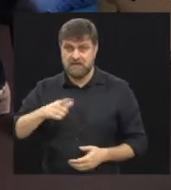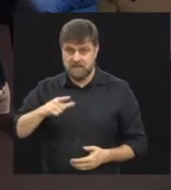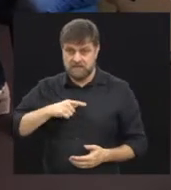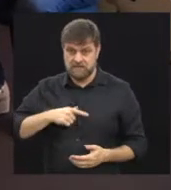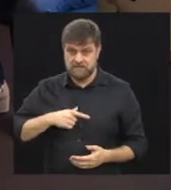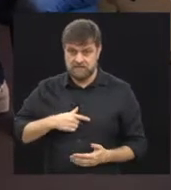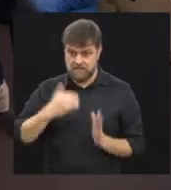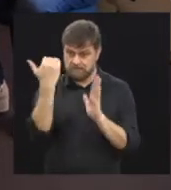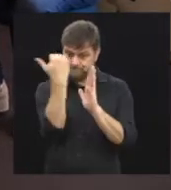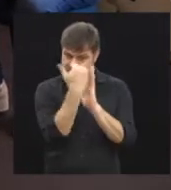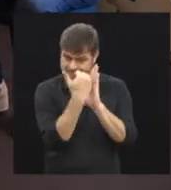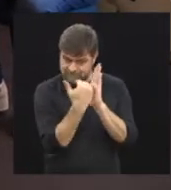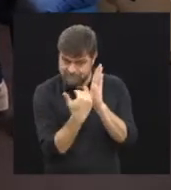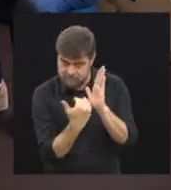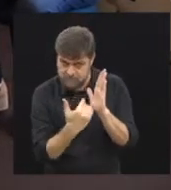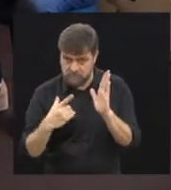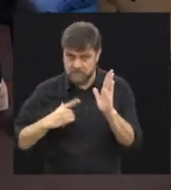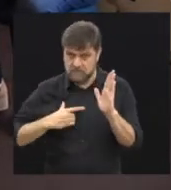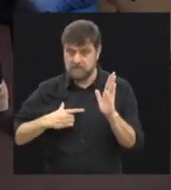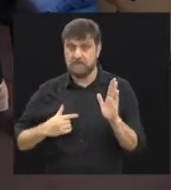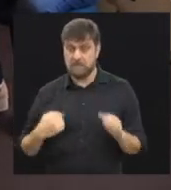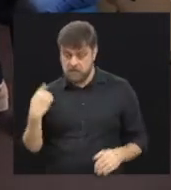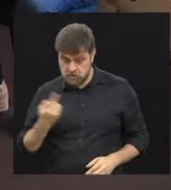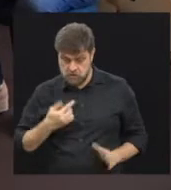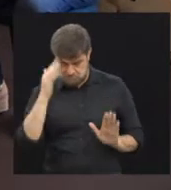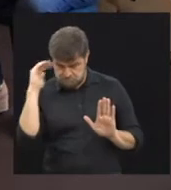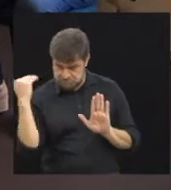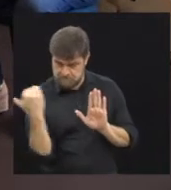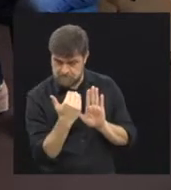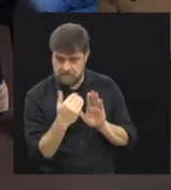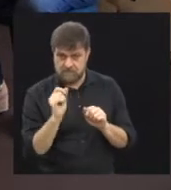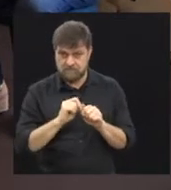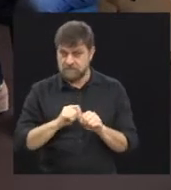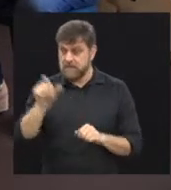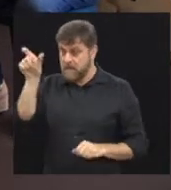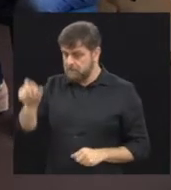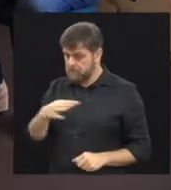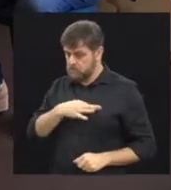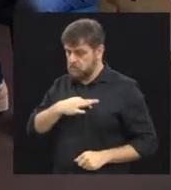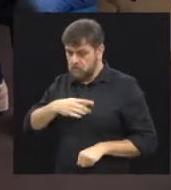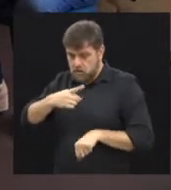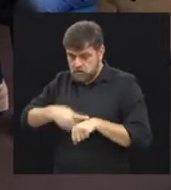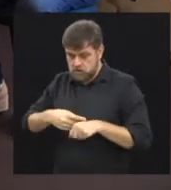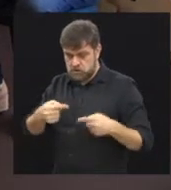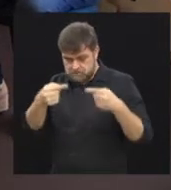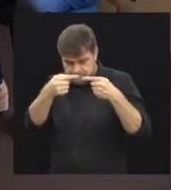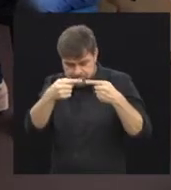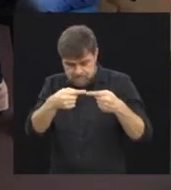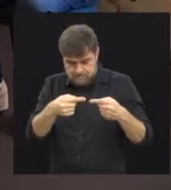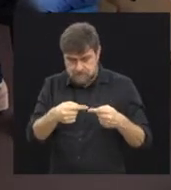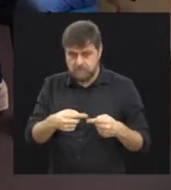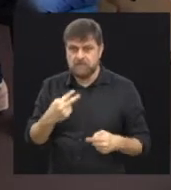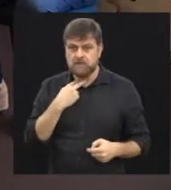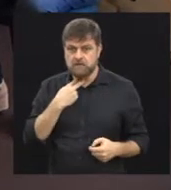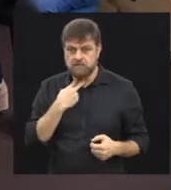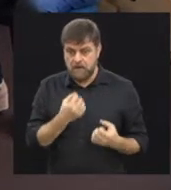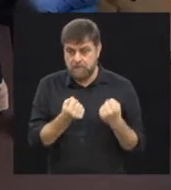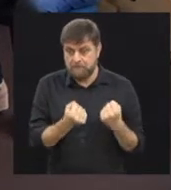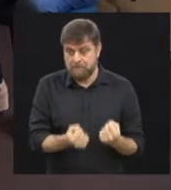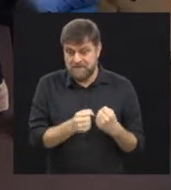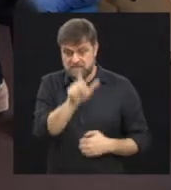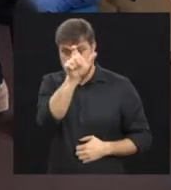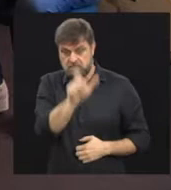temos as nossas organizações, nós temos a nossa rotina e a gente tem que encaixar horário e dia até para não